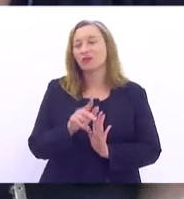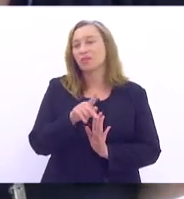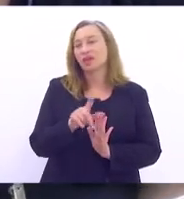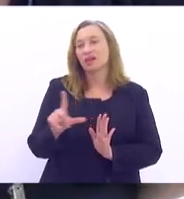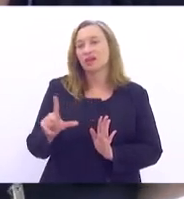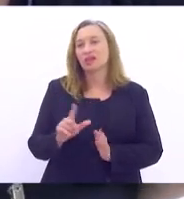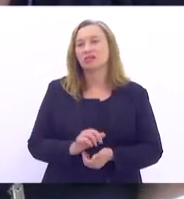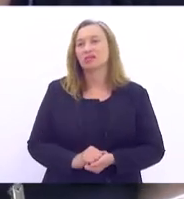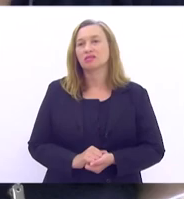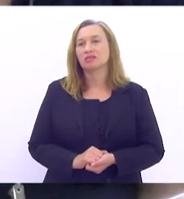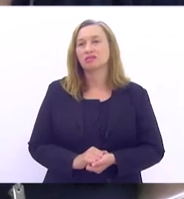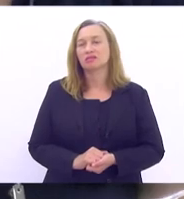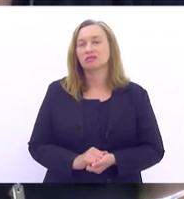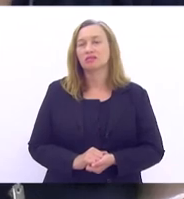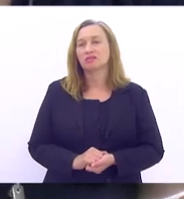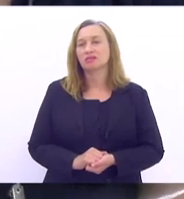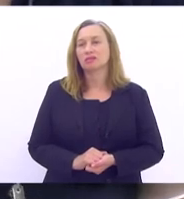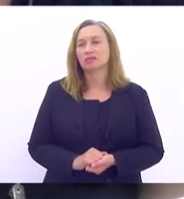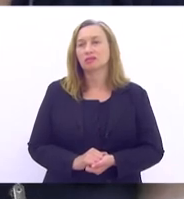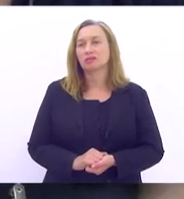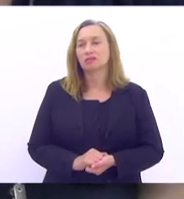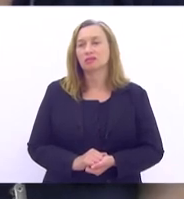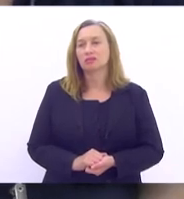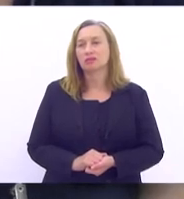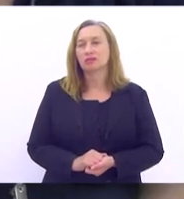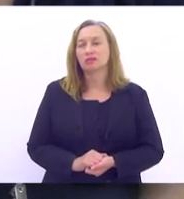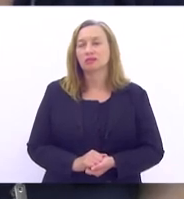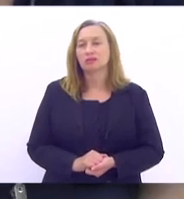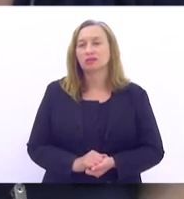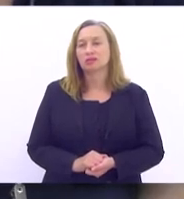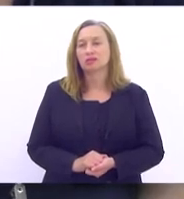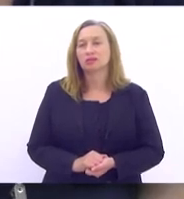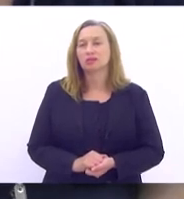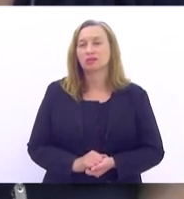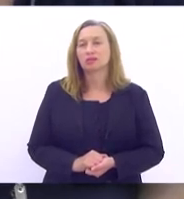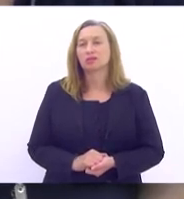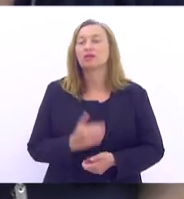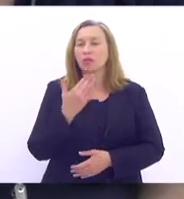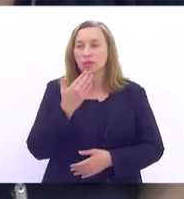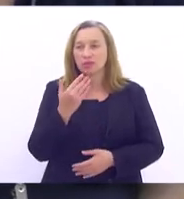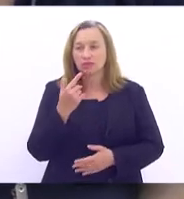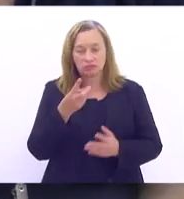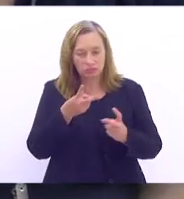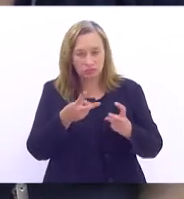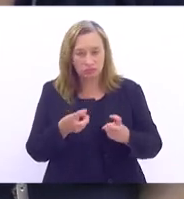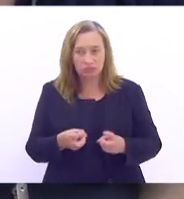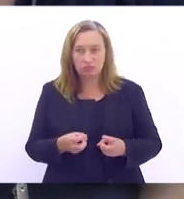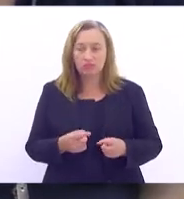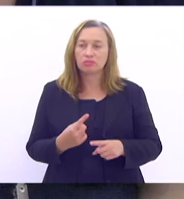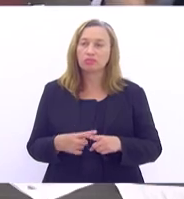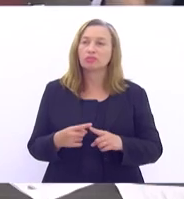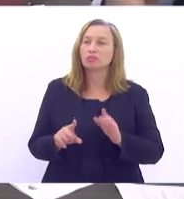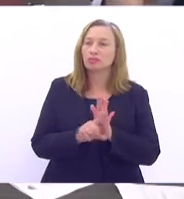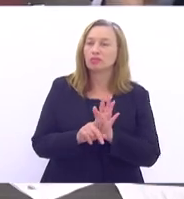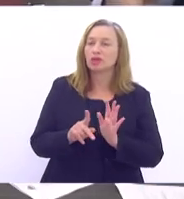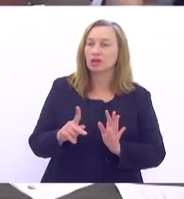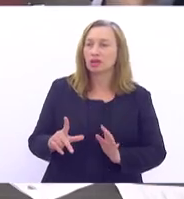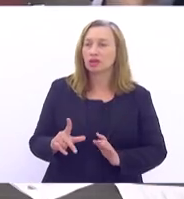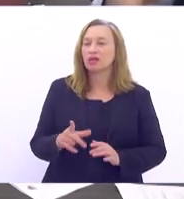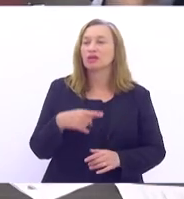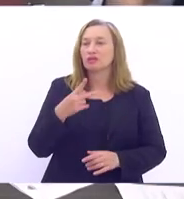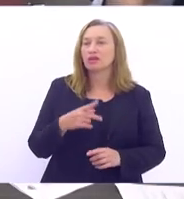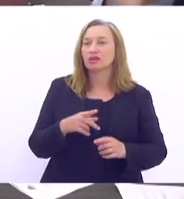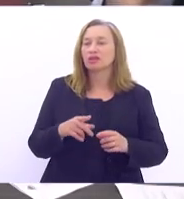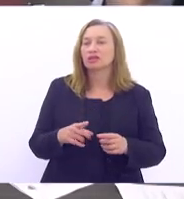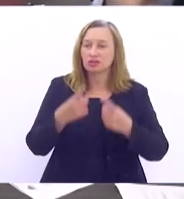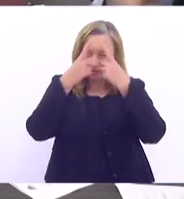PL. Como é que o senhor vai alterar a lei ou vai alterar o PL? Então, de qualquer forma, eu peço vistas, porque o PL trata de violência obstétrica, mas trata